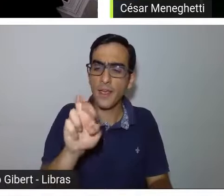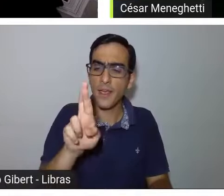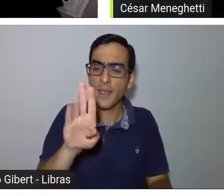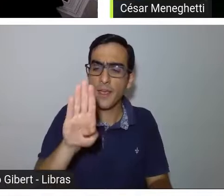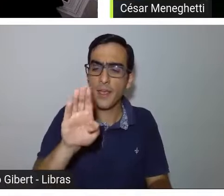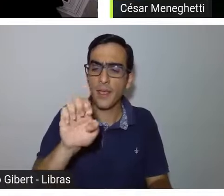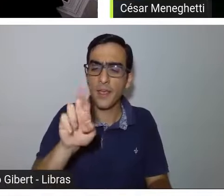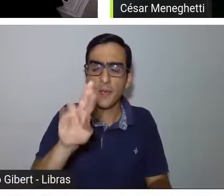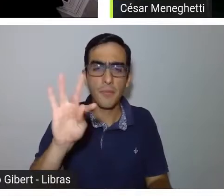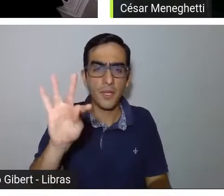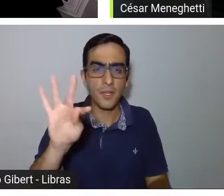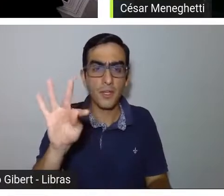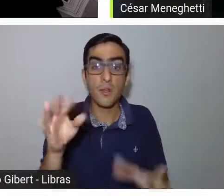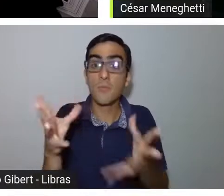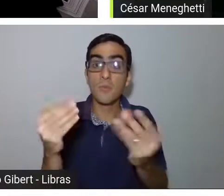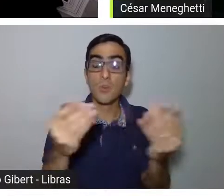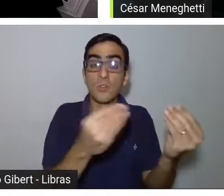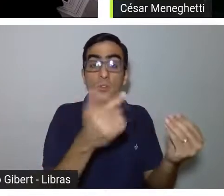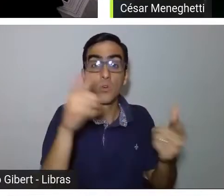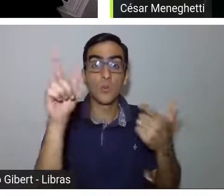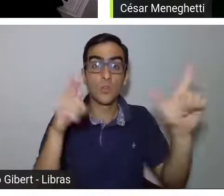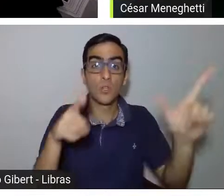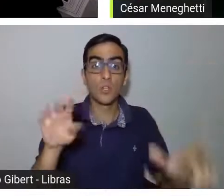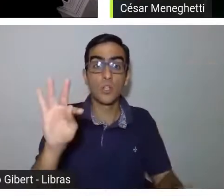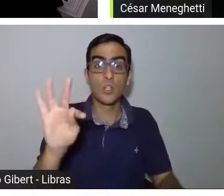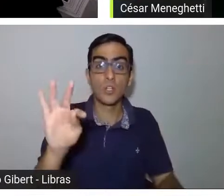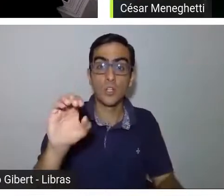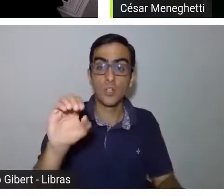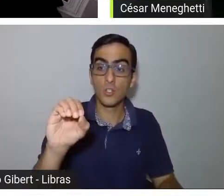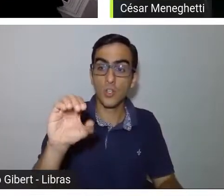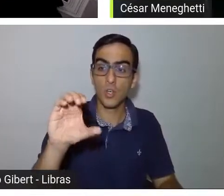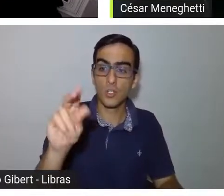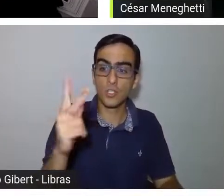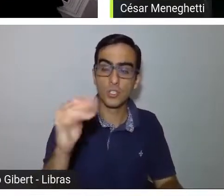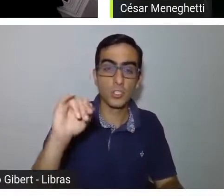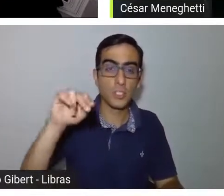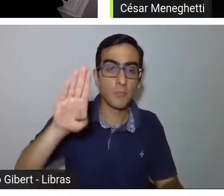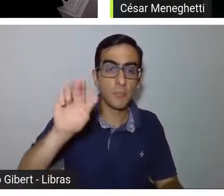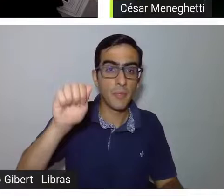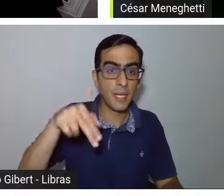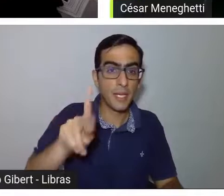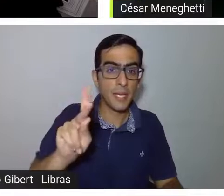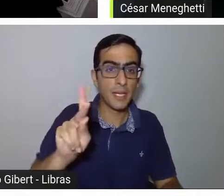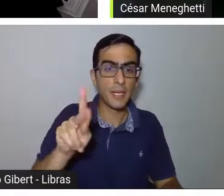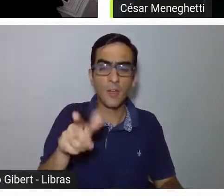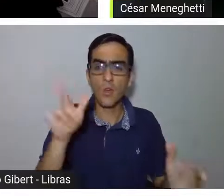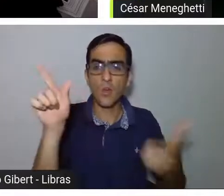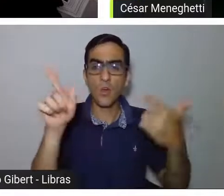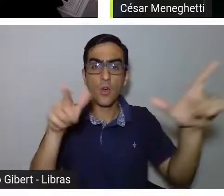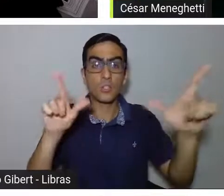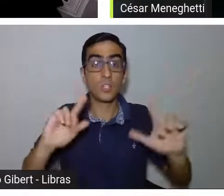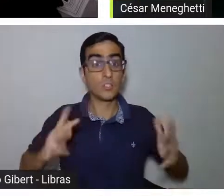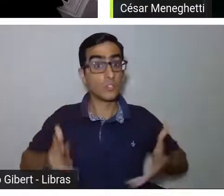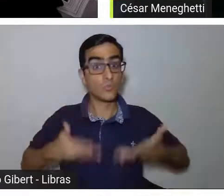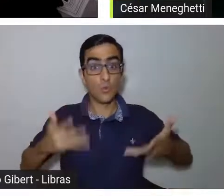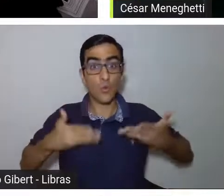muitos outros que agora... Toshibumi, né? Para mim foi muito estimulante. E, às vezes,